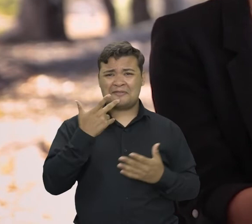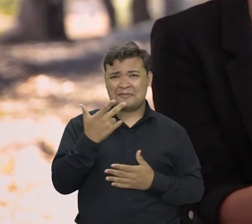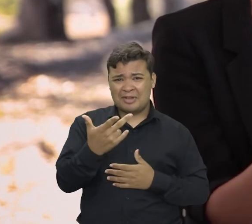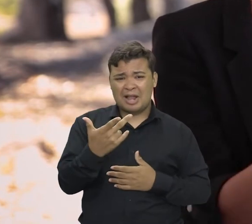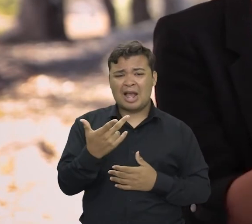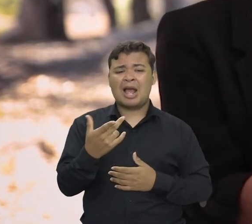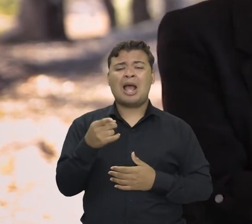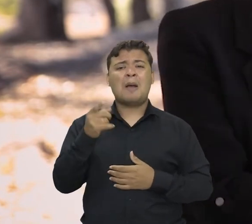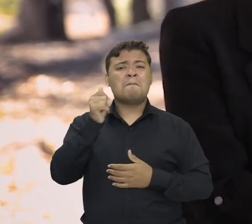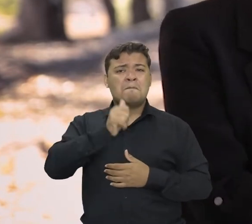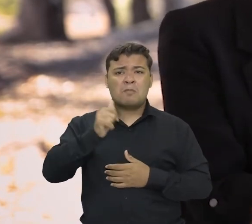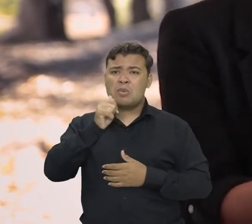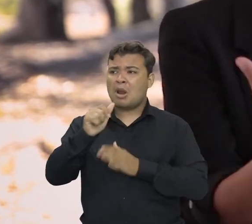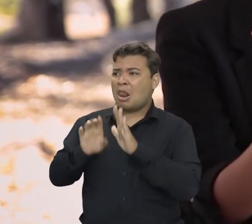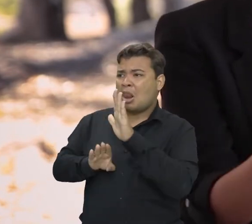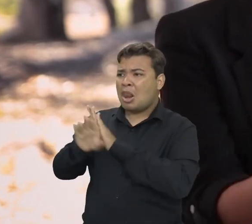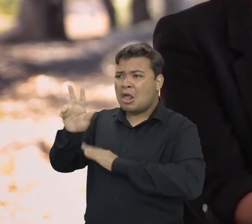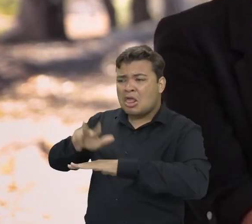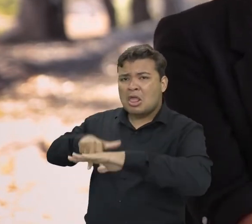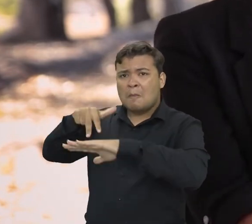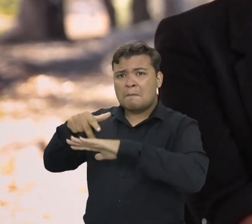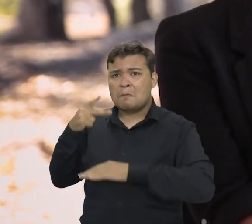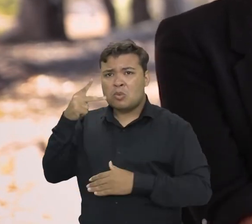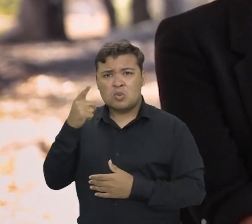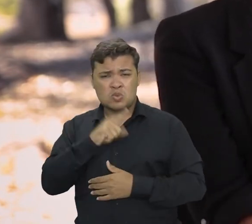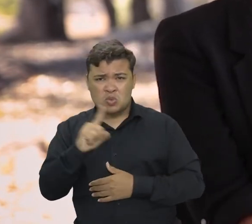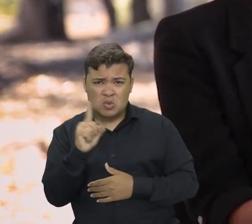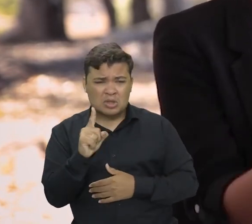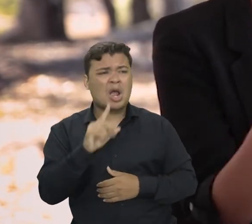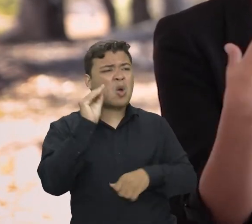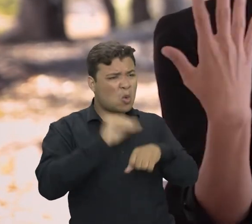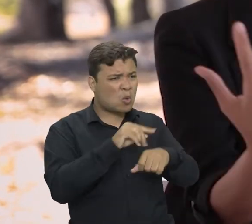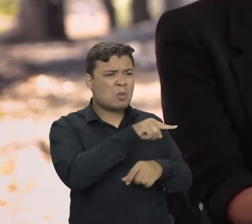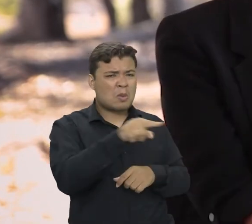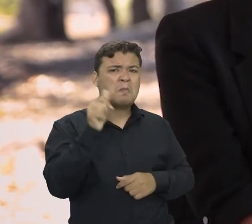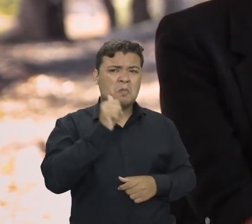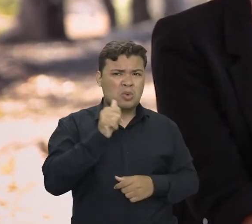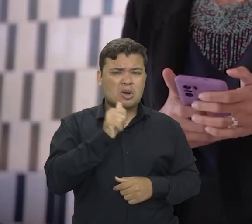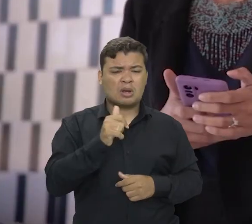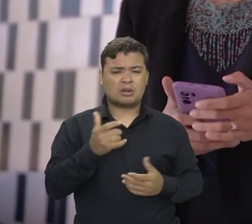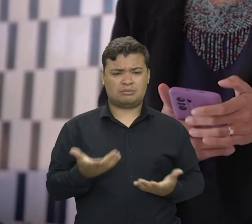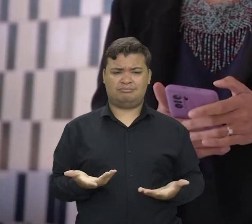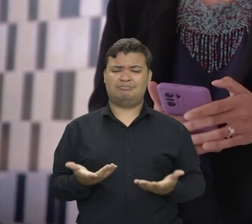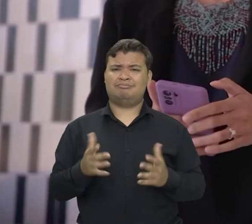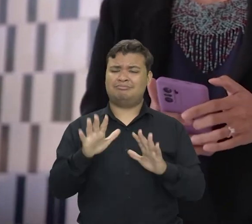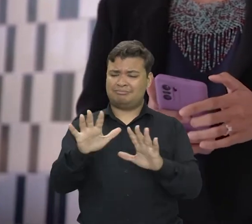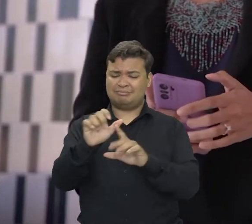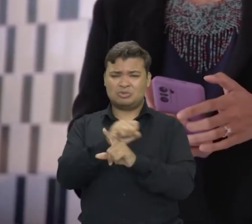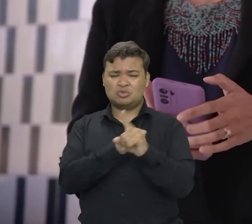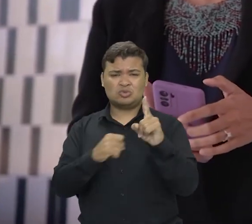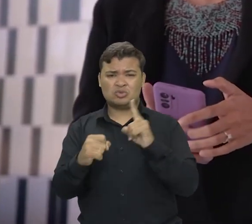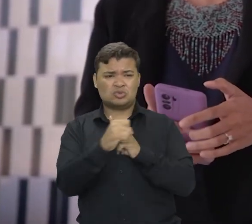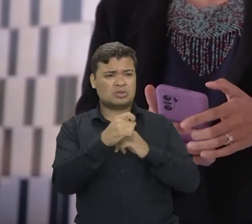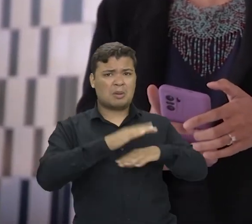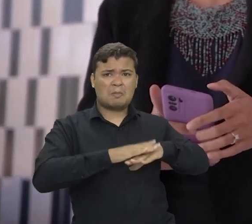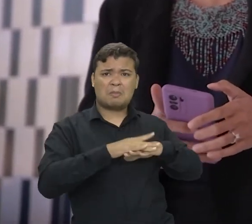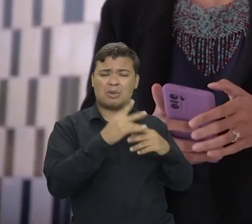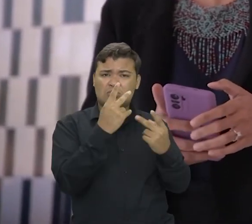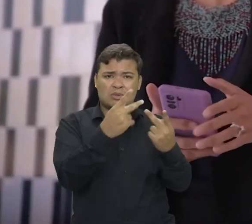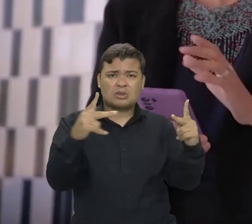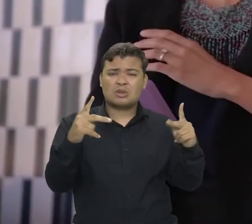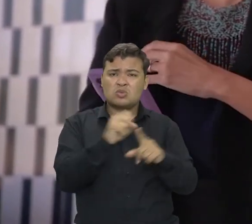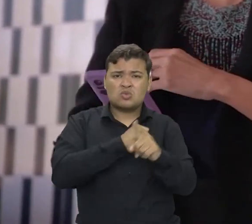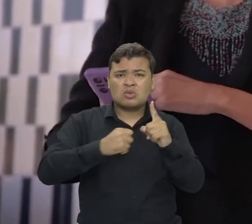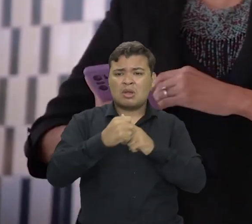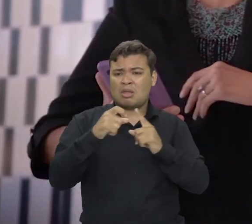reducionista você culpar as mulheres pela discriminação que as mulheres sofrem, sendo que é uma sociedade como um todo, né, que produz